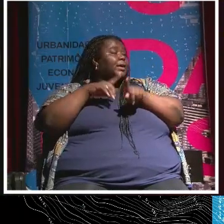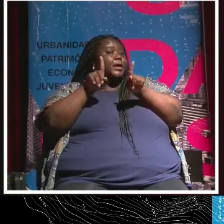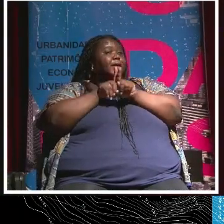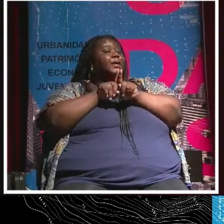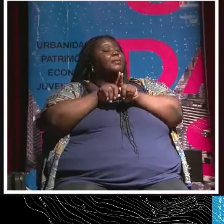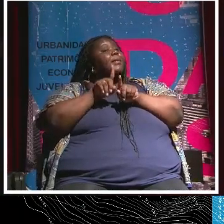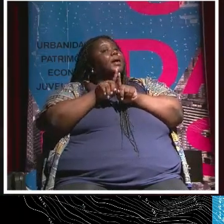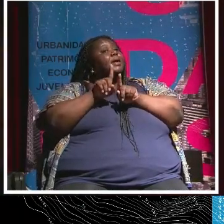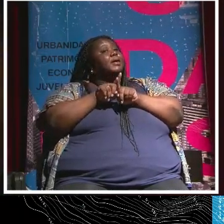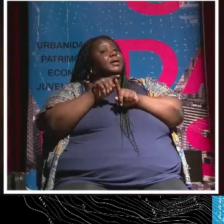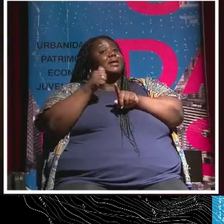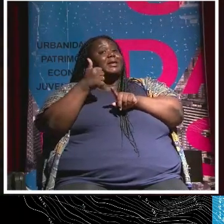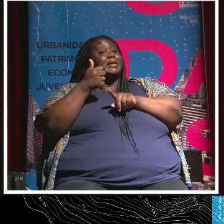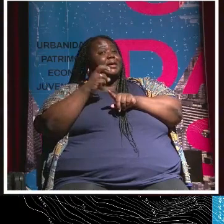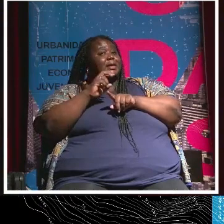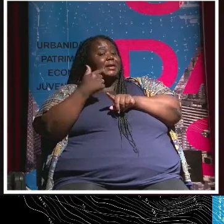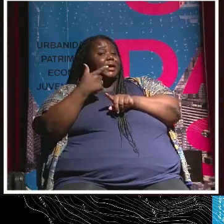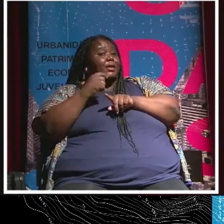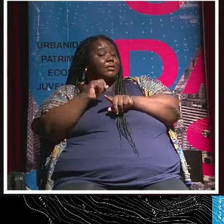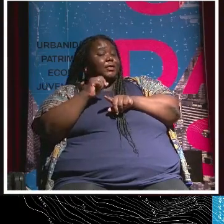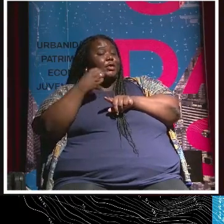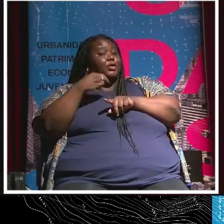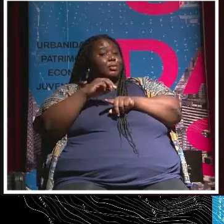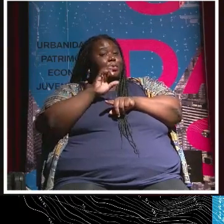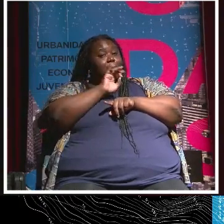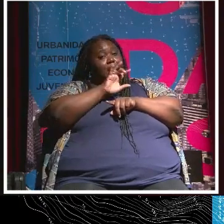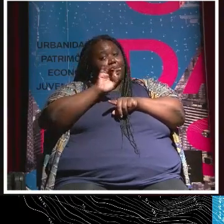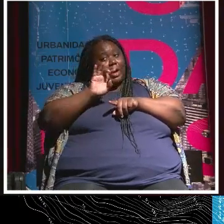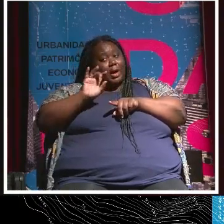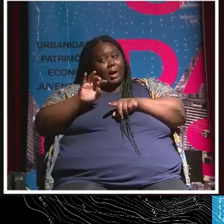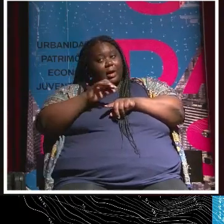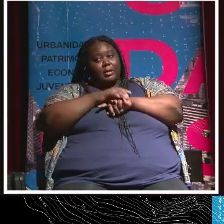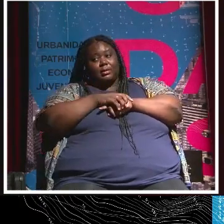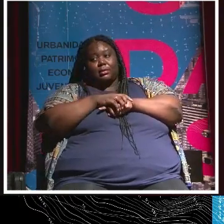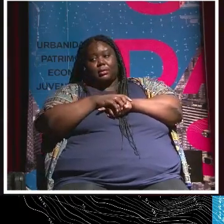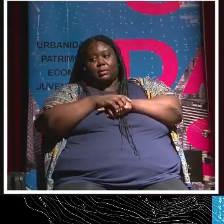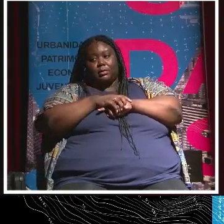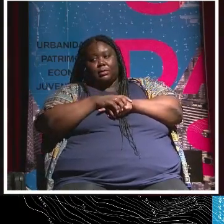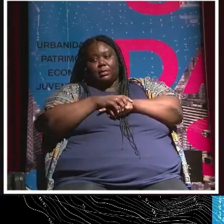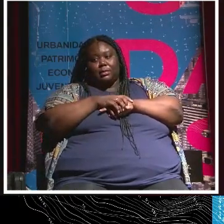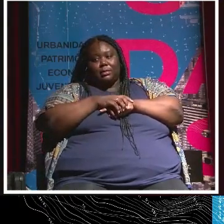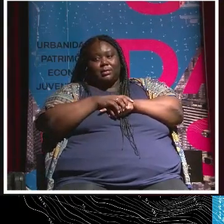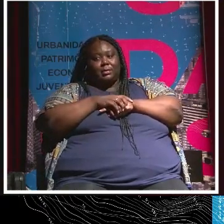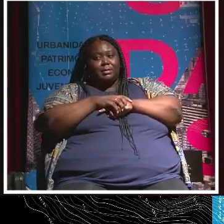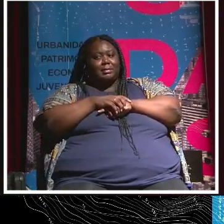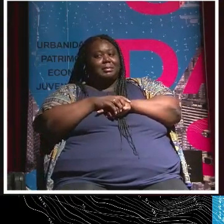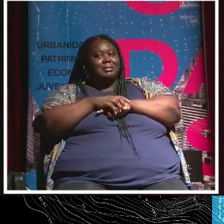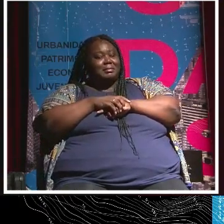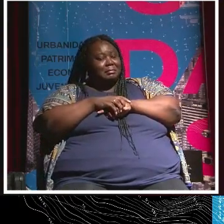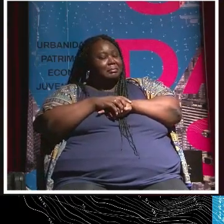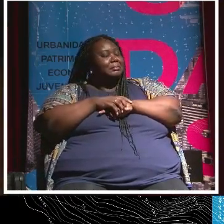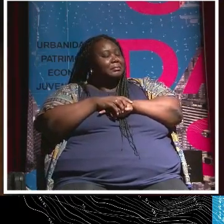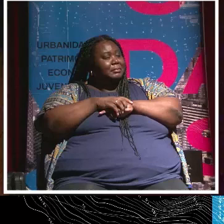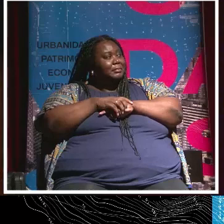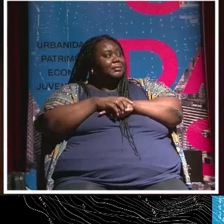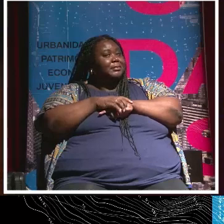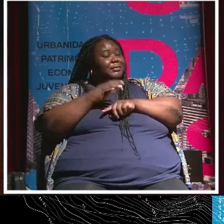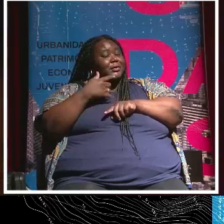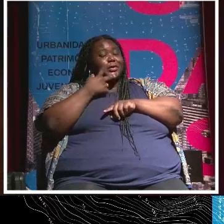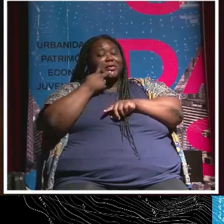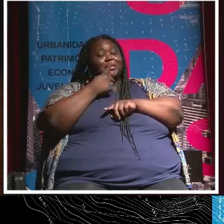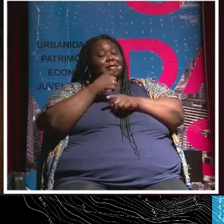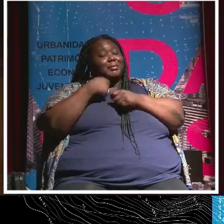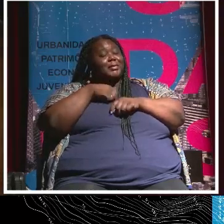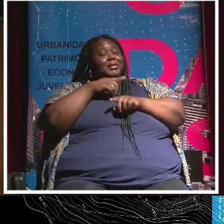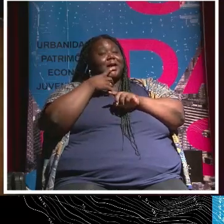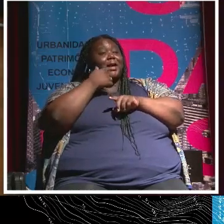nós teremos aqui 15 a 20 minutos para cada um dos nossos convidados. Eu terei que fazer o papel chato aqui de alertá-los,